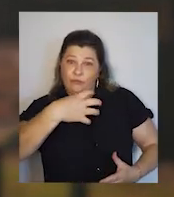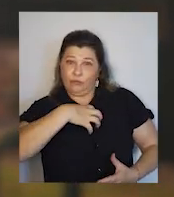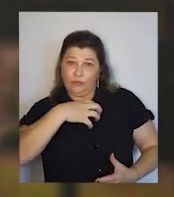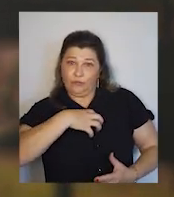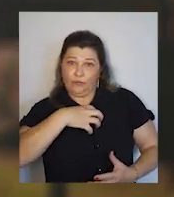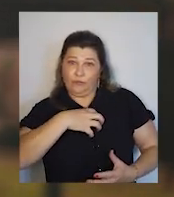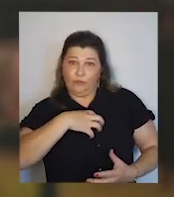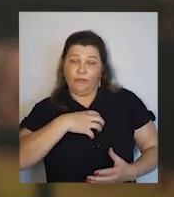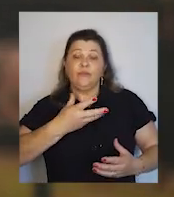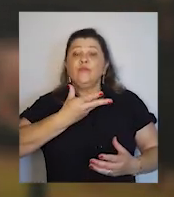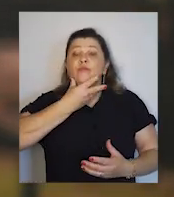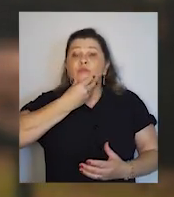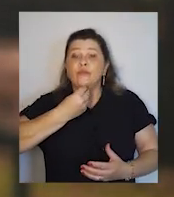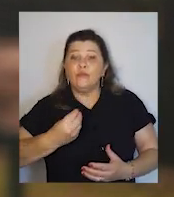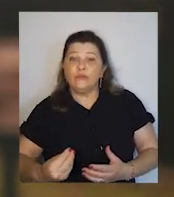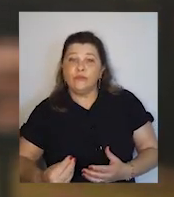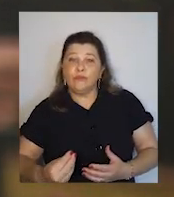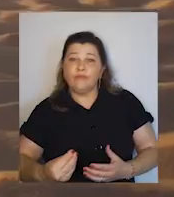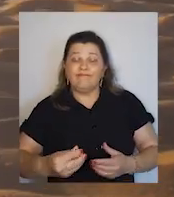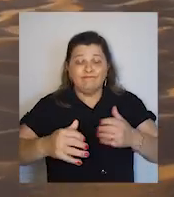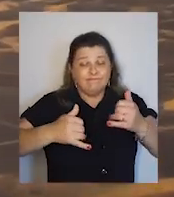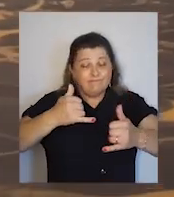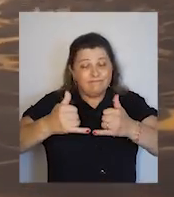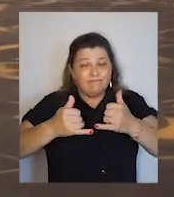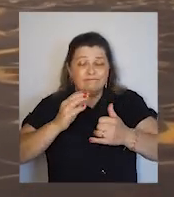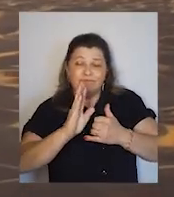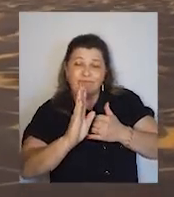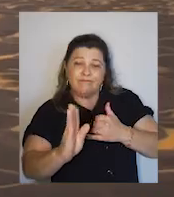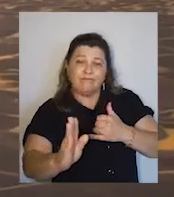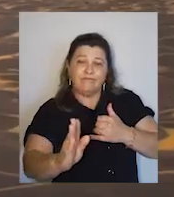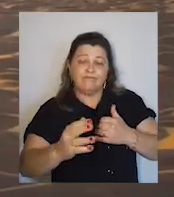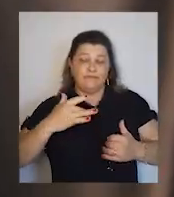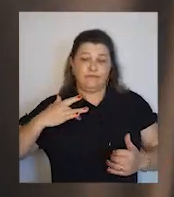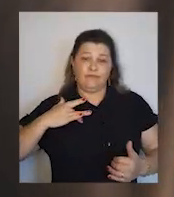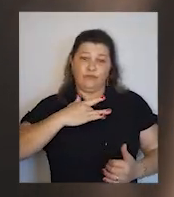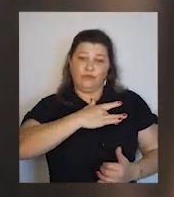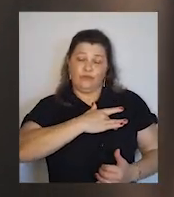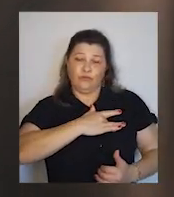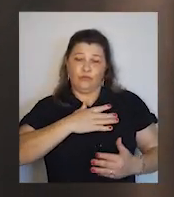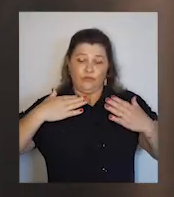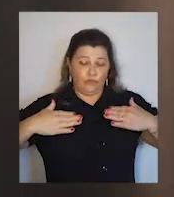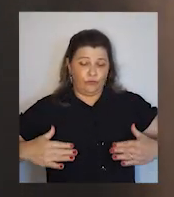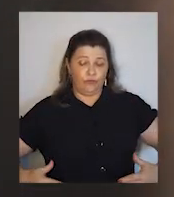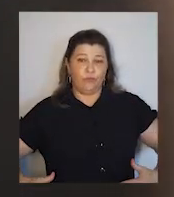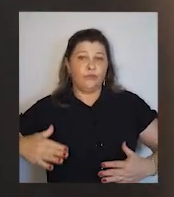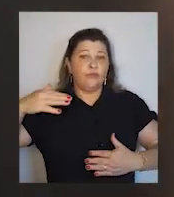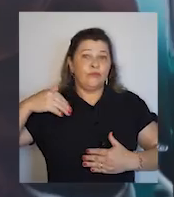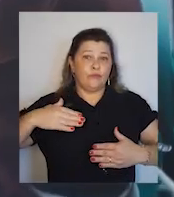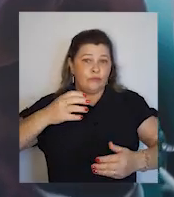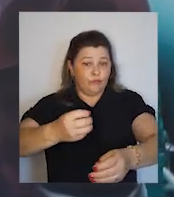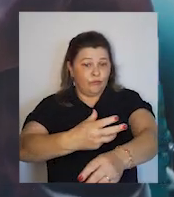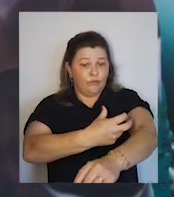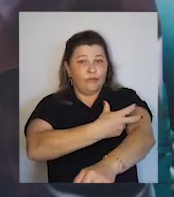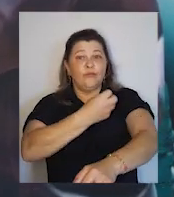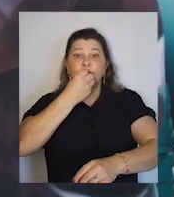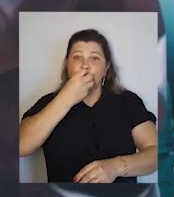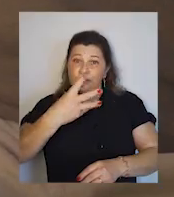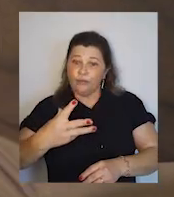ser das masculinidades influencia diretamente a saúde física e mental dos homens, seu